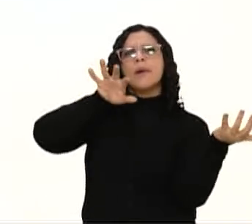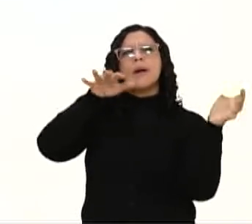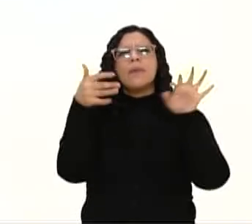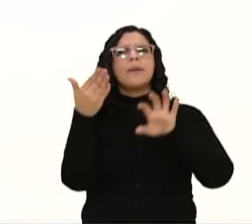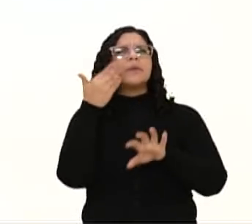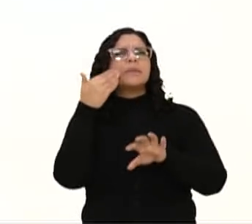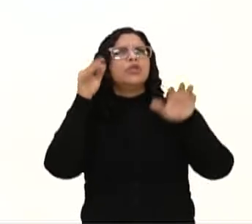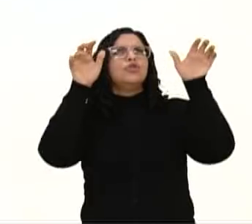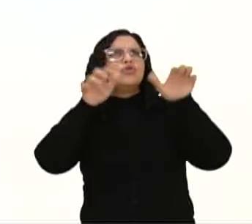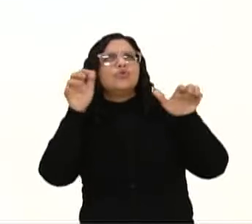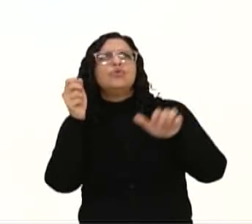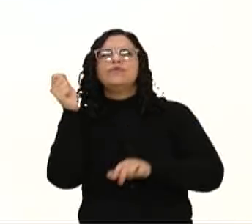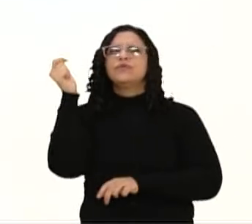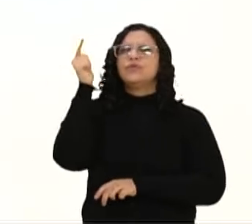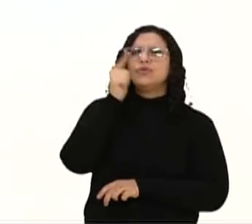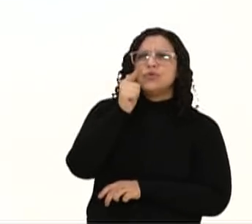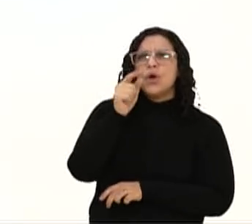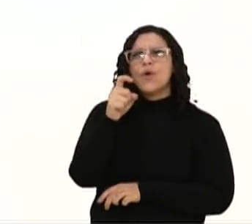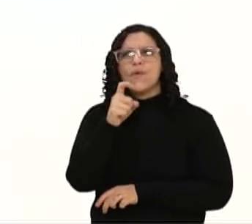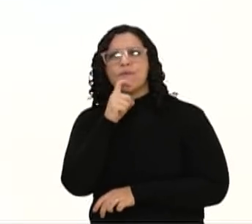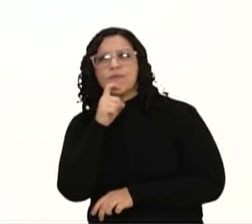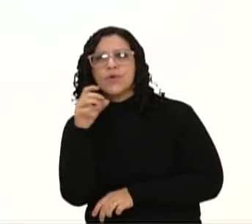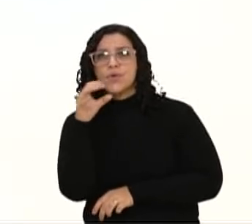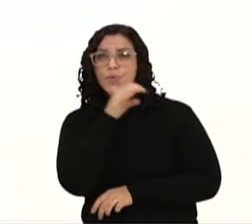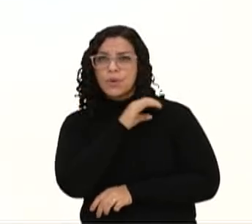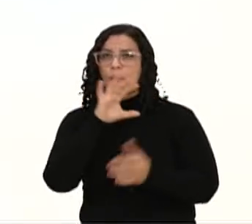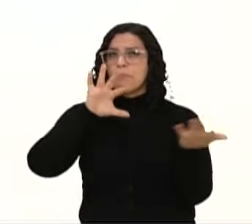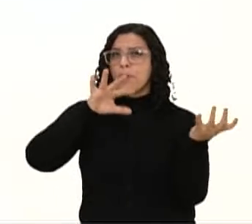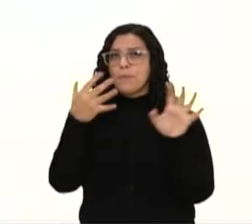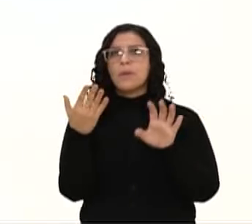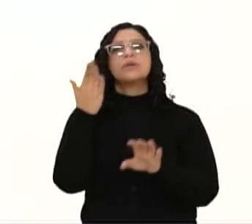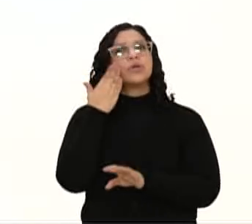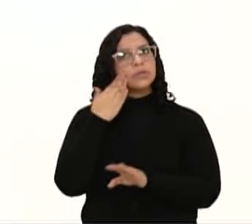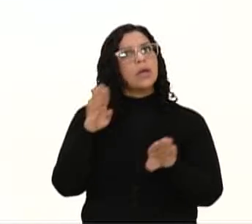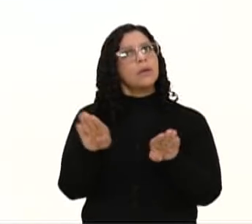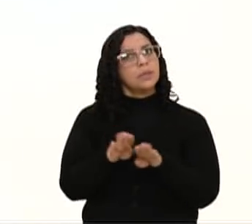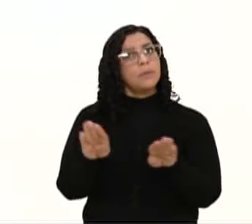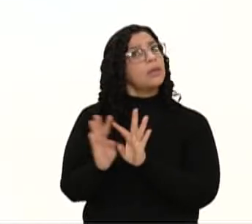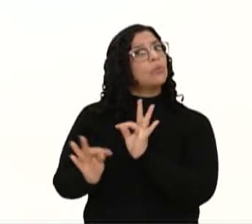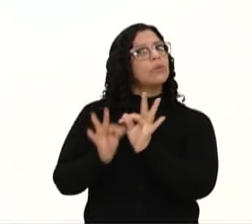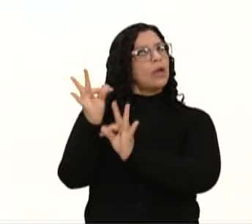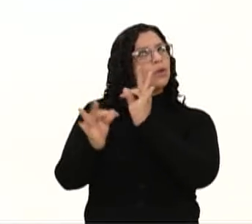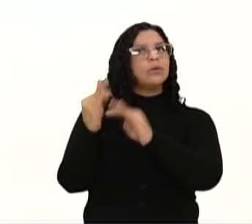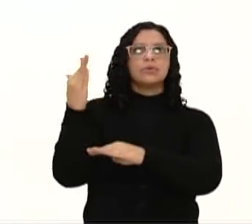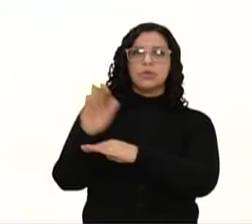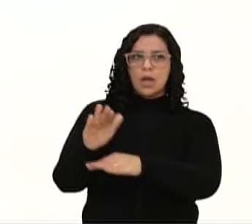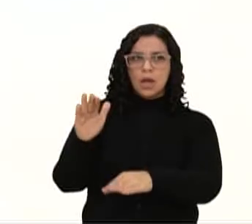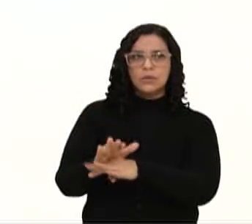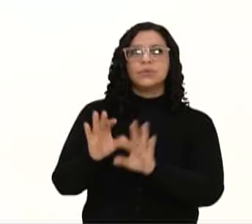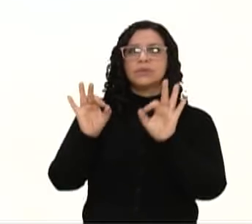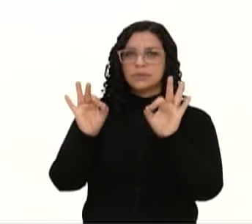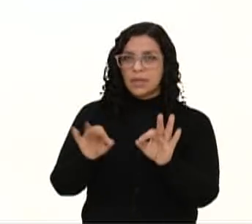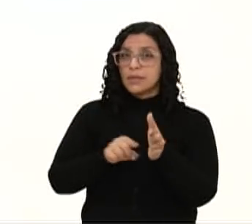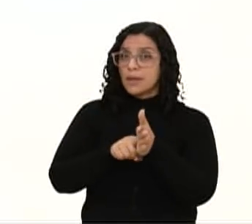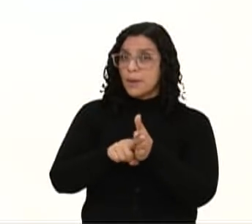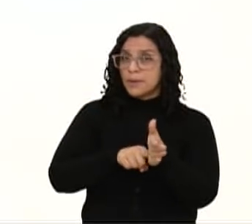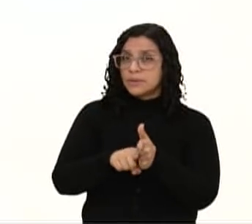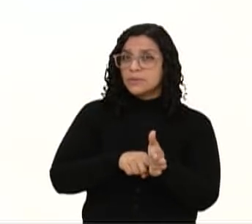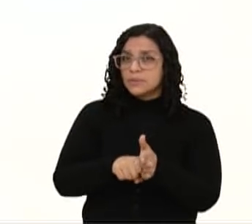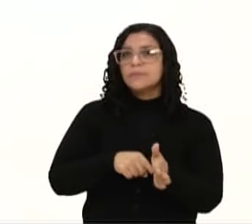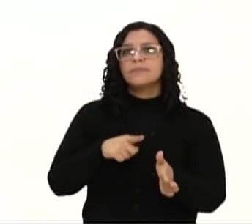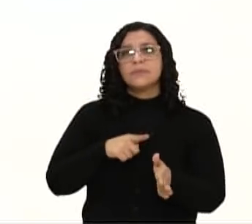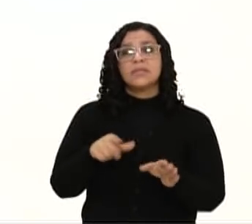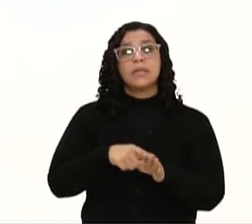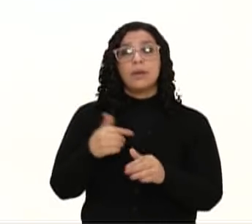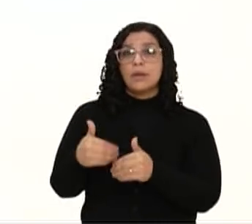para acompanhar as questões climáticas, de mudança do tempo atmosférico. Então, tudo isso ali faz parte das pesquisas e